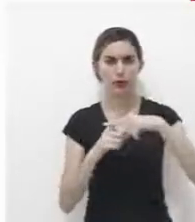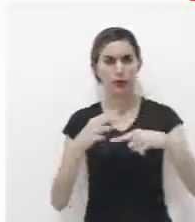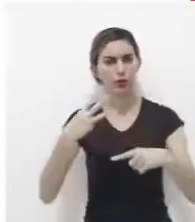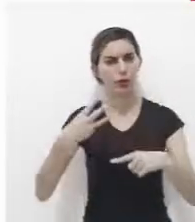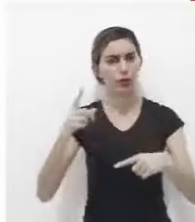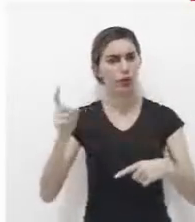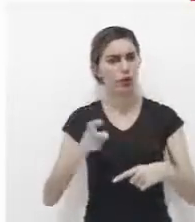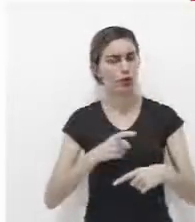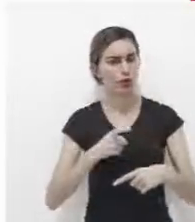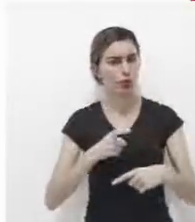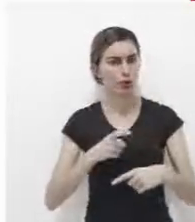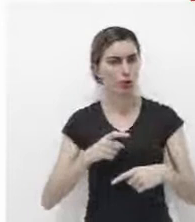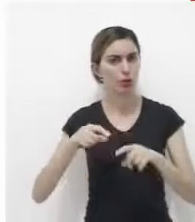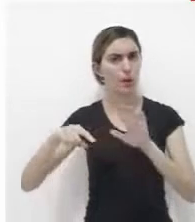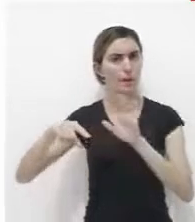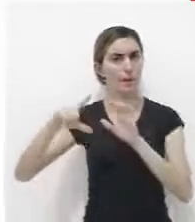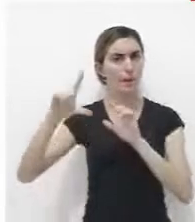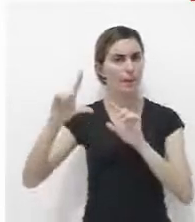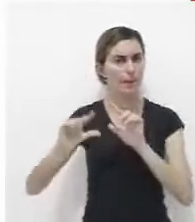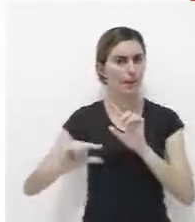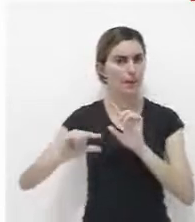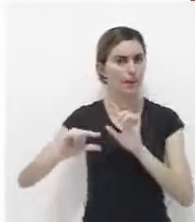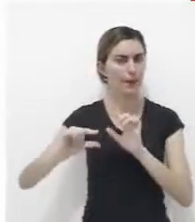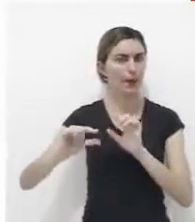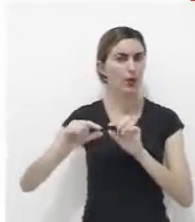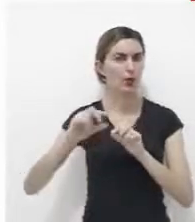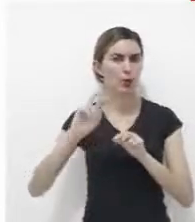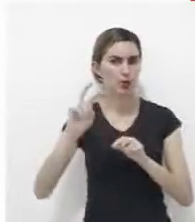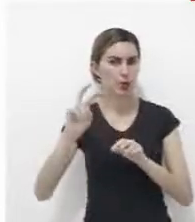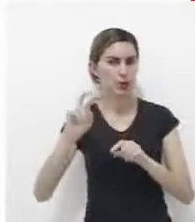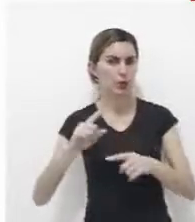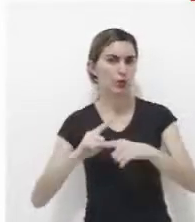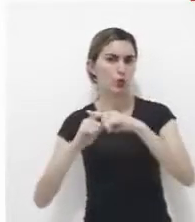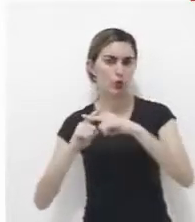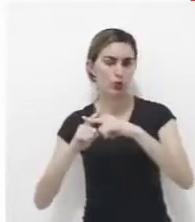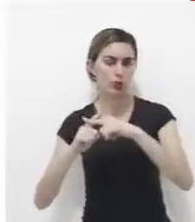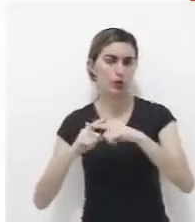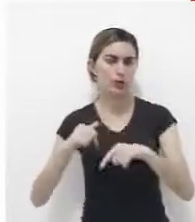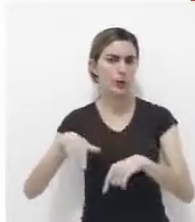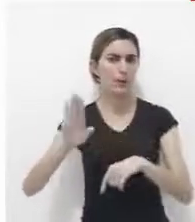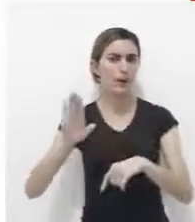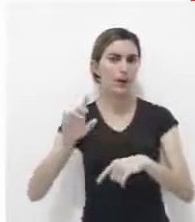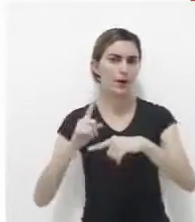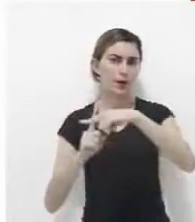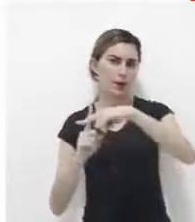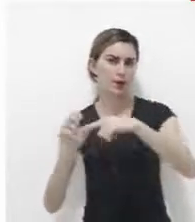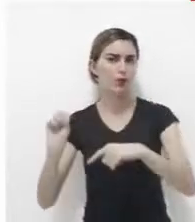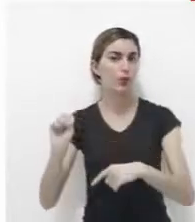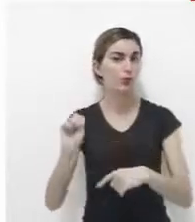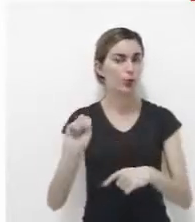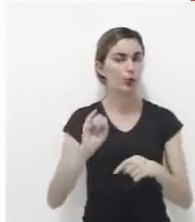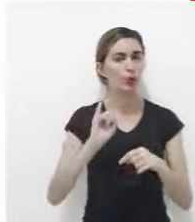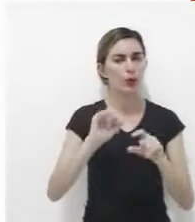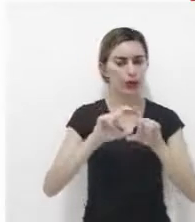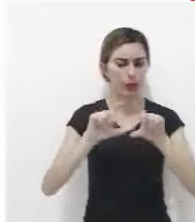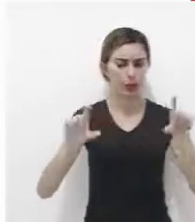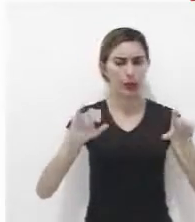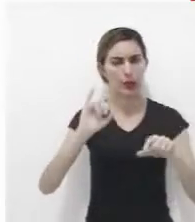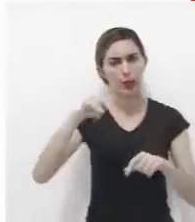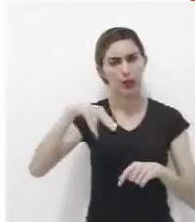2 mais 3x menor que 5x mais 8. Essa, portanto, é